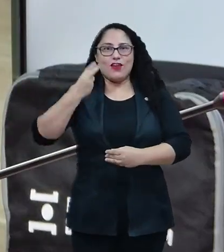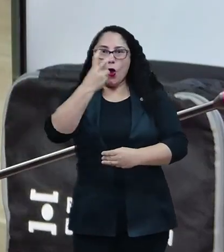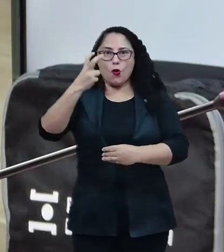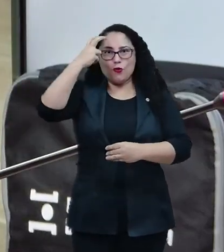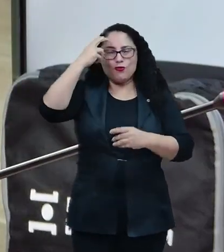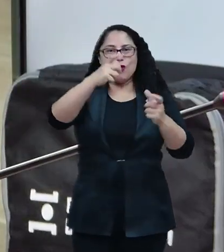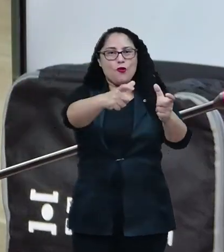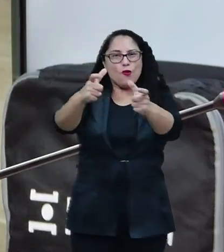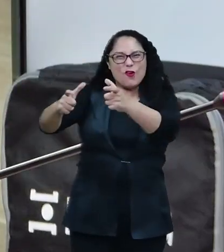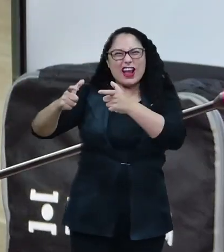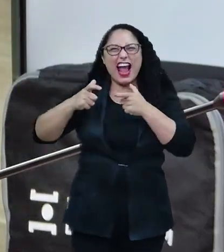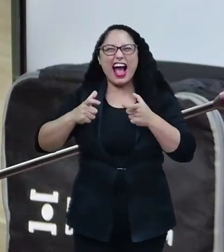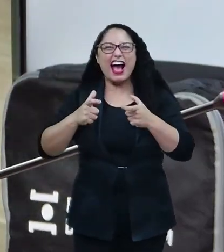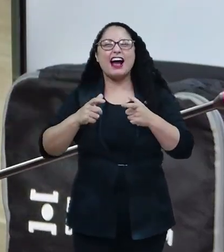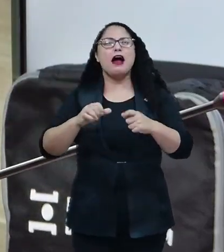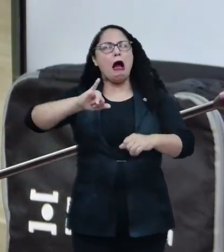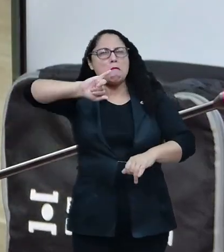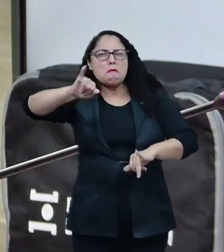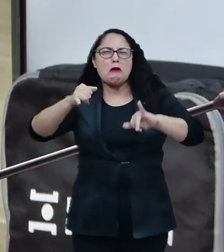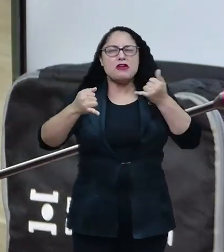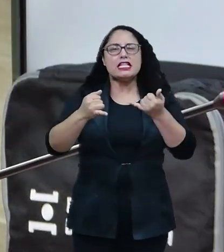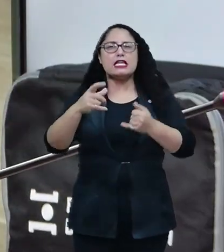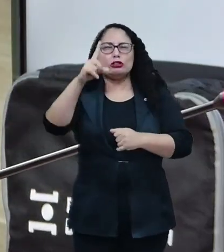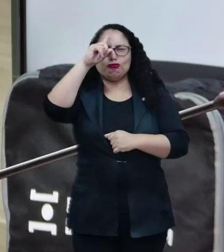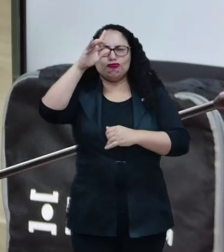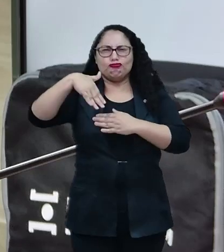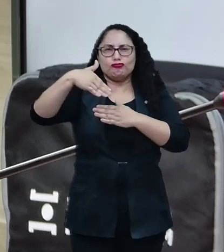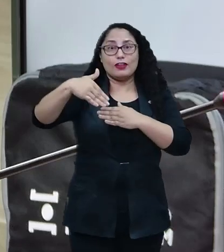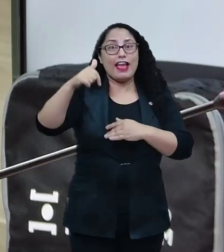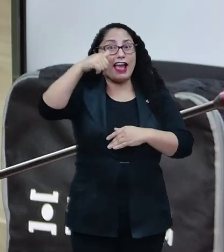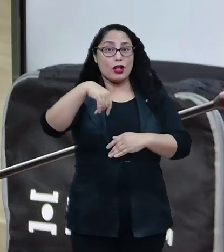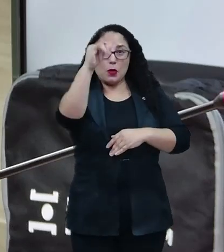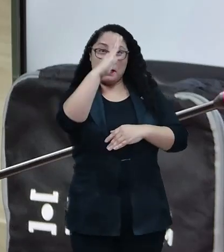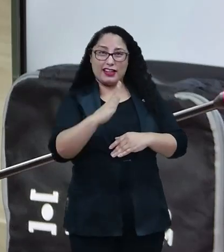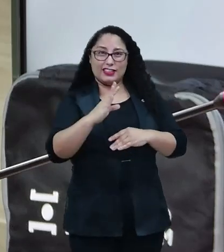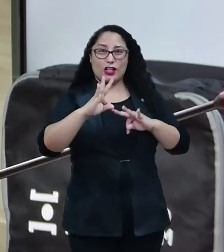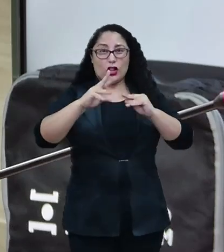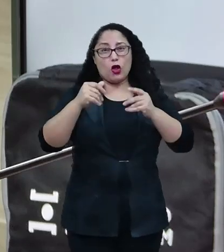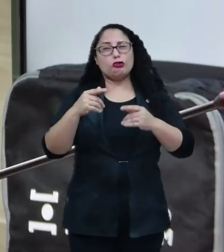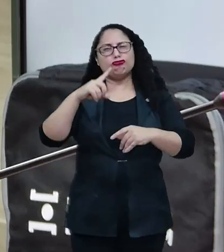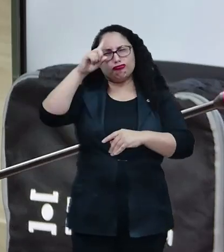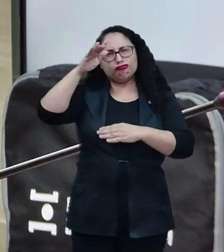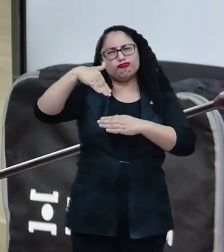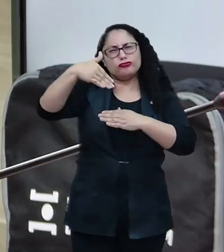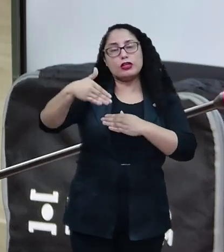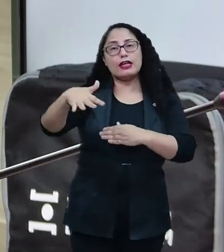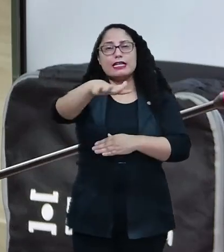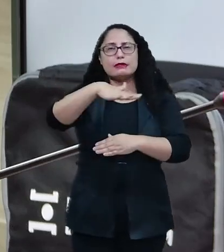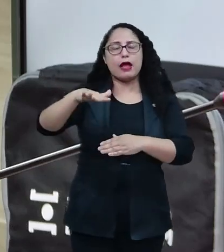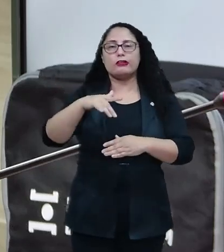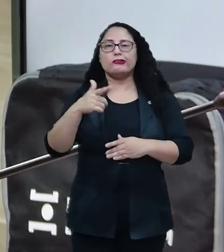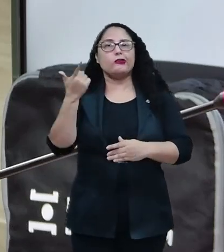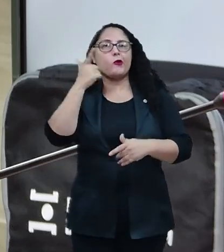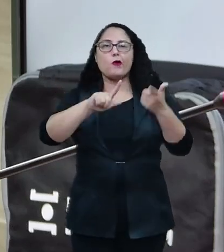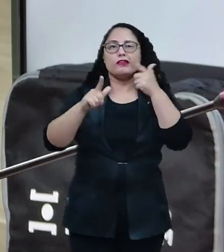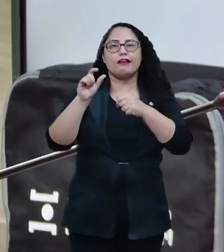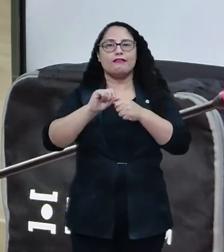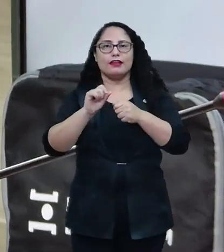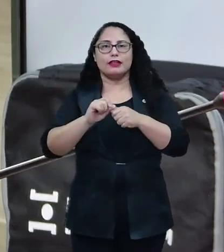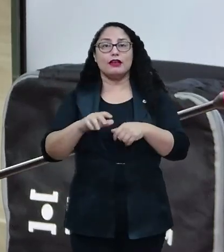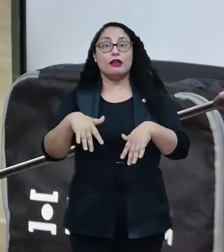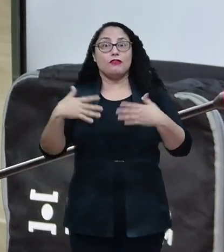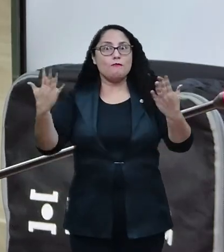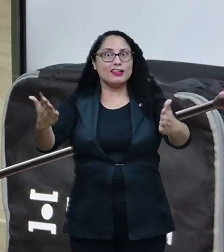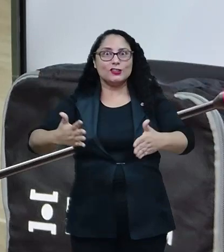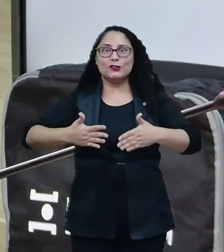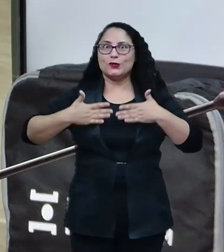do local, viver o que você pode viver aqui no dia a dia, aqui no Brasil, dentro das nossas rotinas, dentro dos nossos espaços, a gente não tem condições. Né? E foi